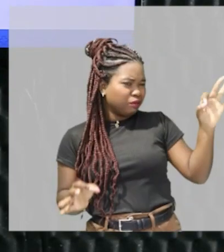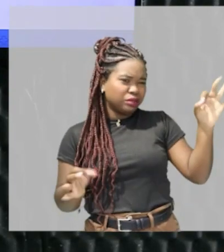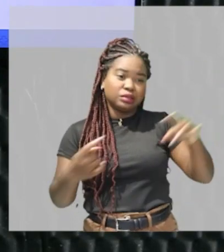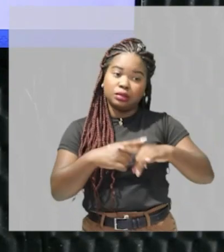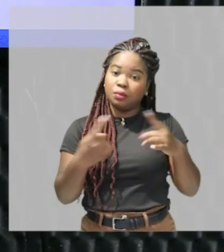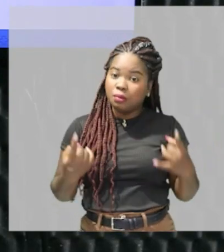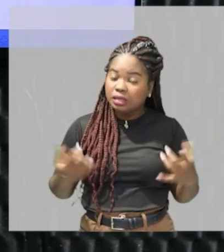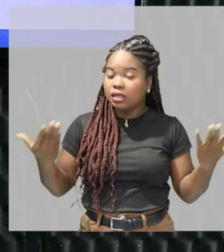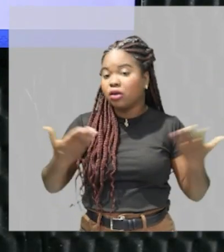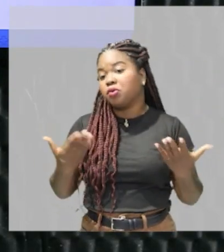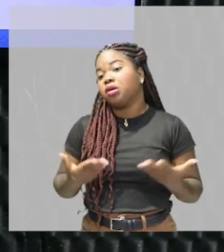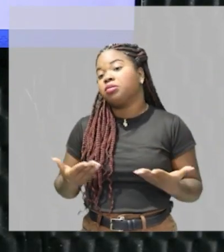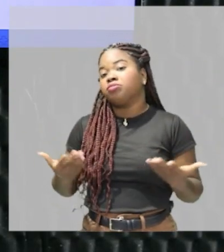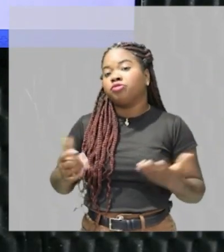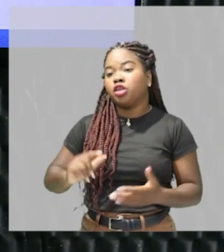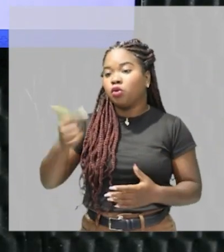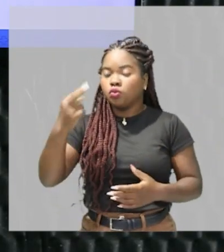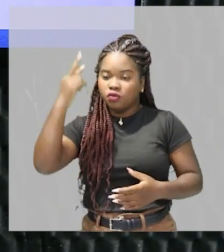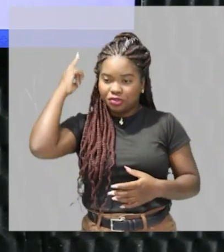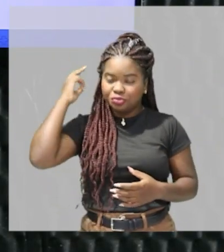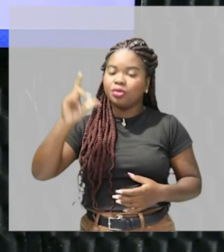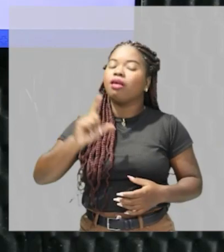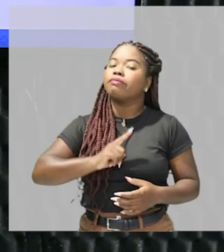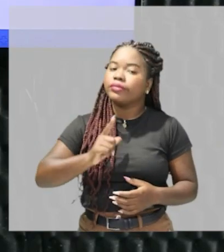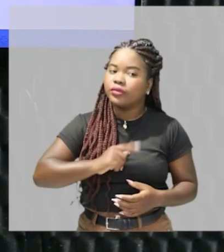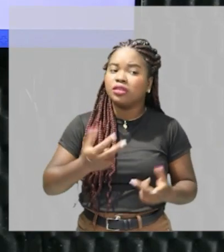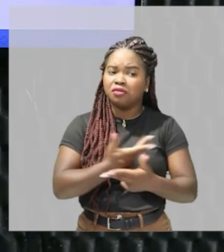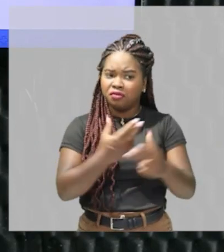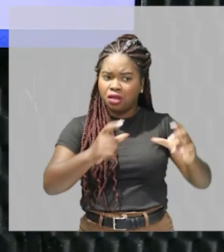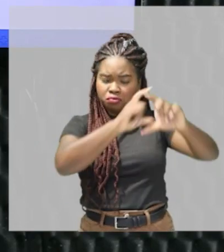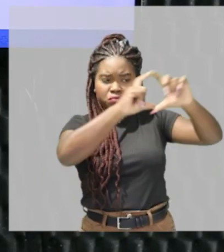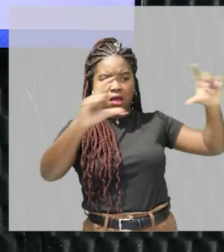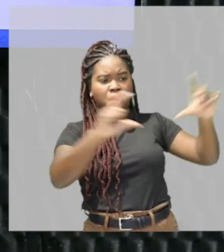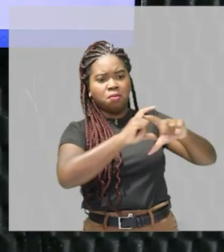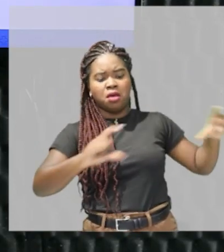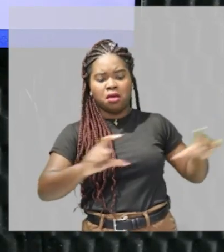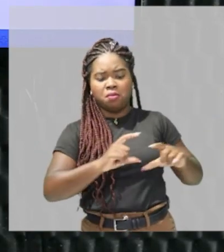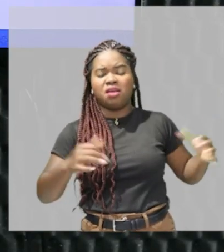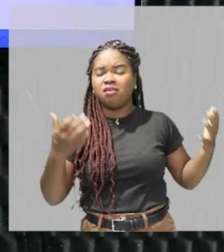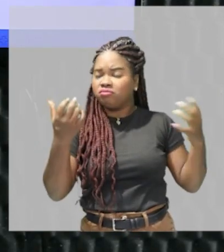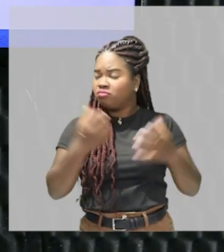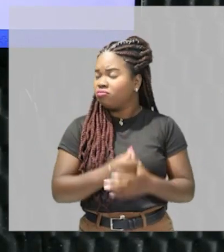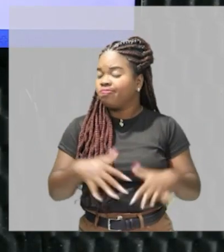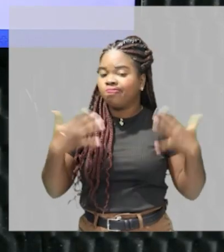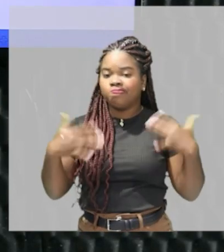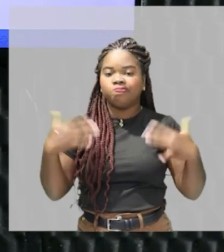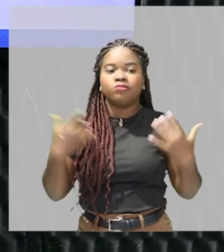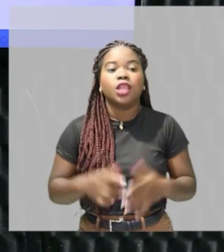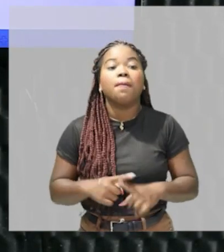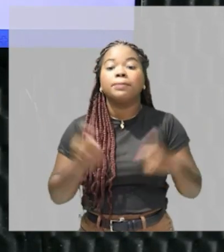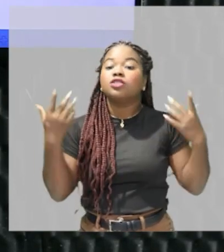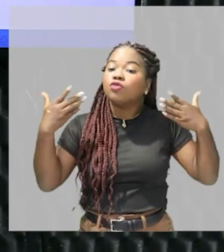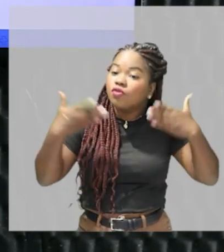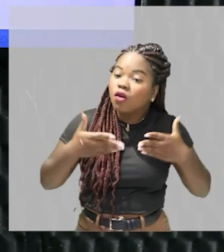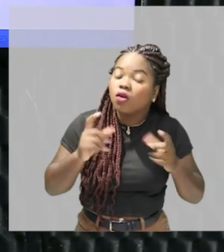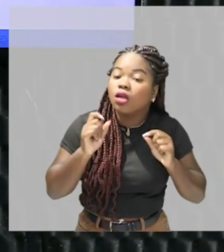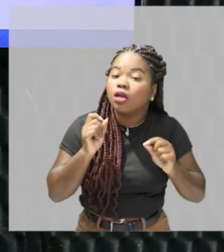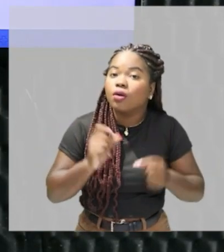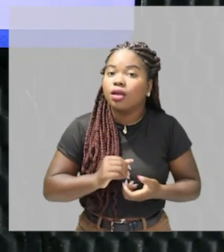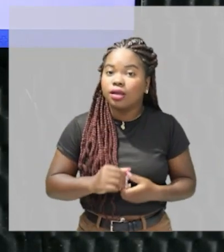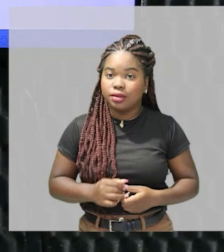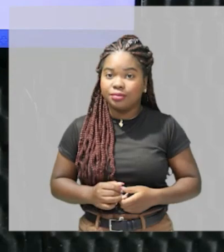bom? Então, é um texto que tem vários parágrafos, tá? Agora, o meu foco é o quê? É